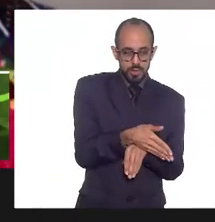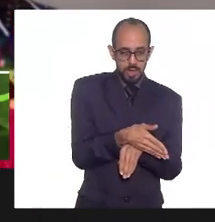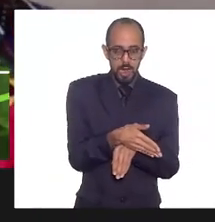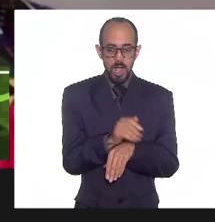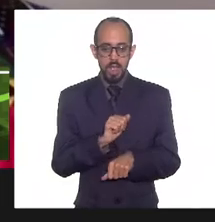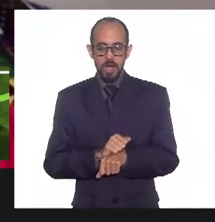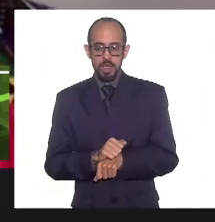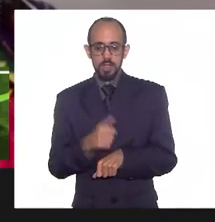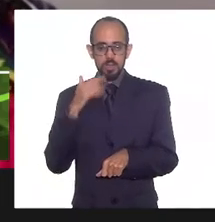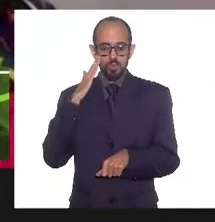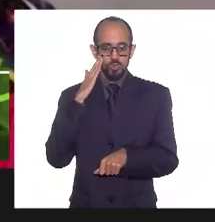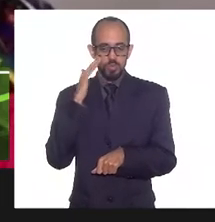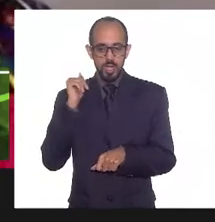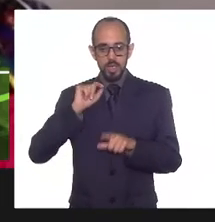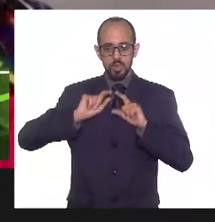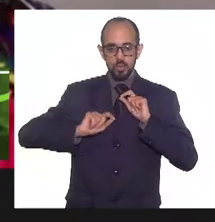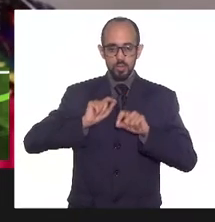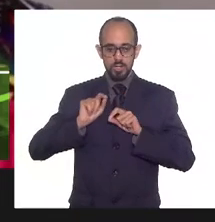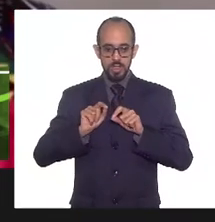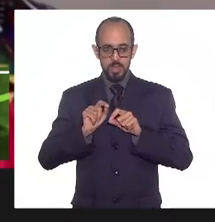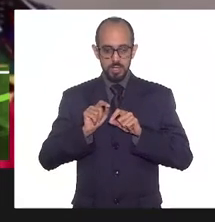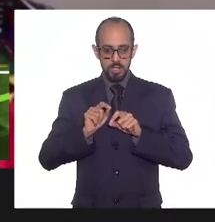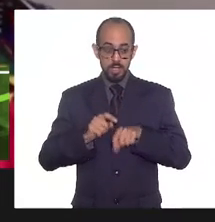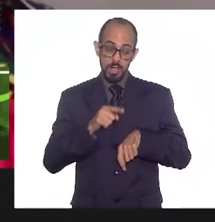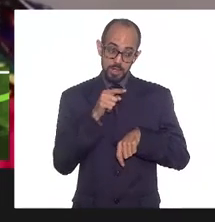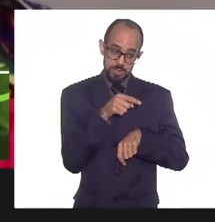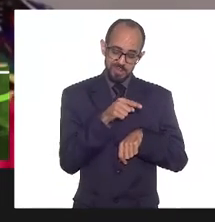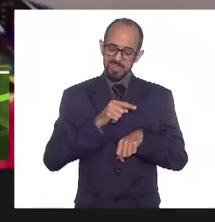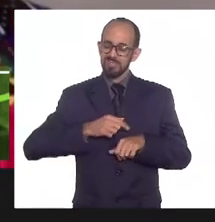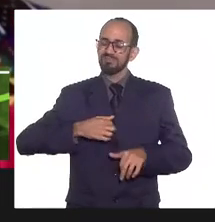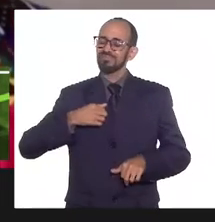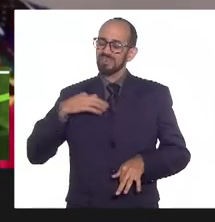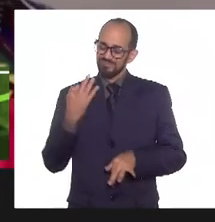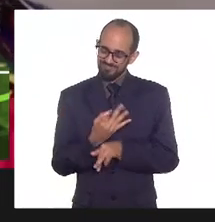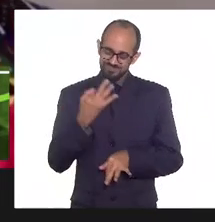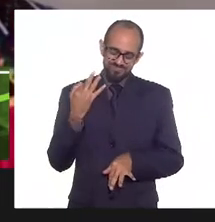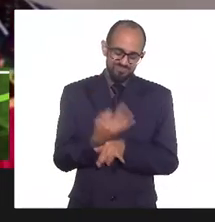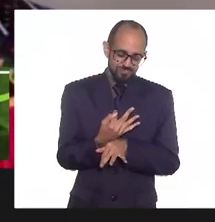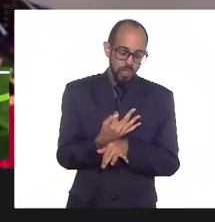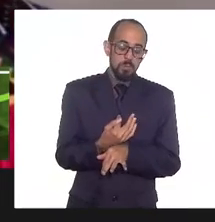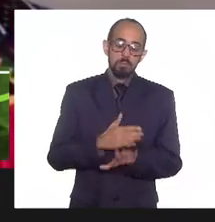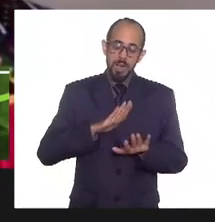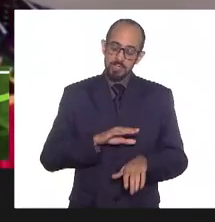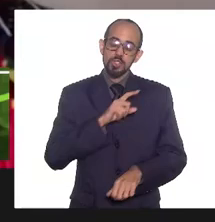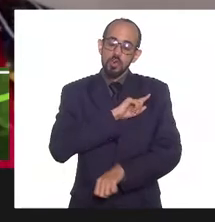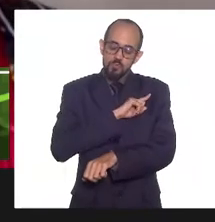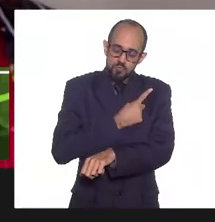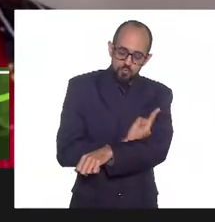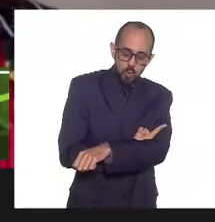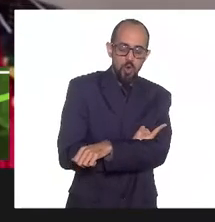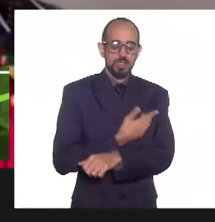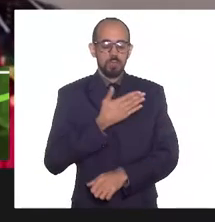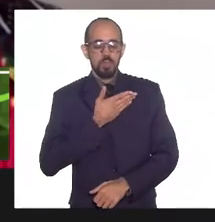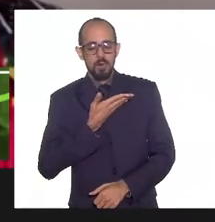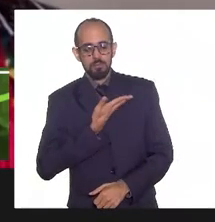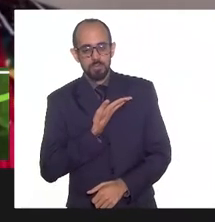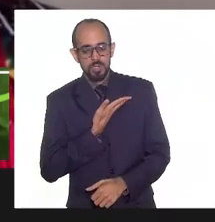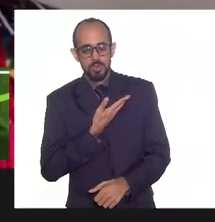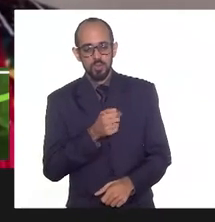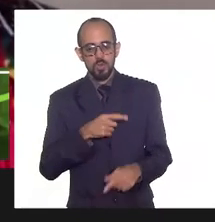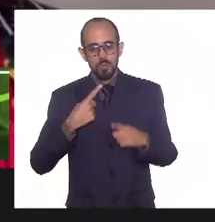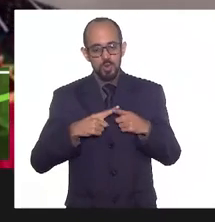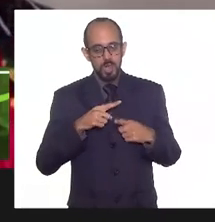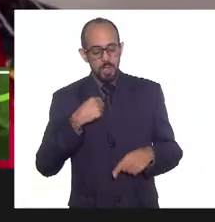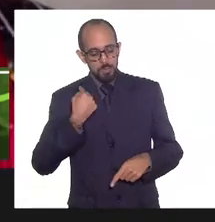imagino que por aí a segurar as pontas está sendo difícil mas muita força meu amigo muita força que você para